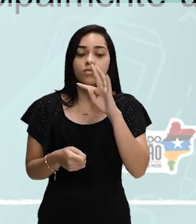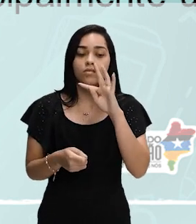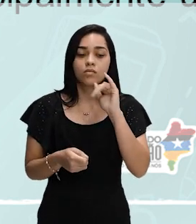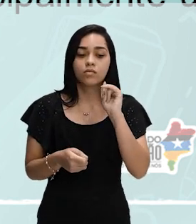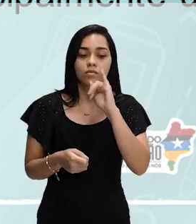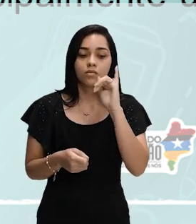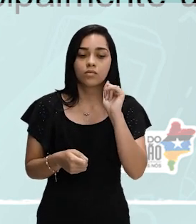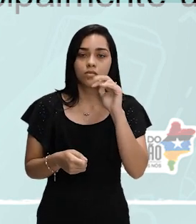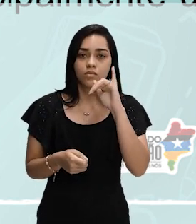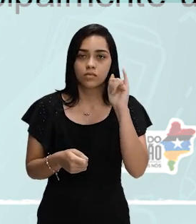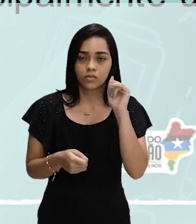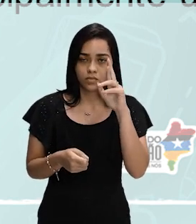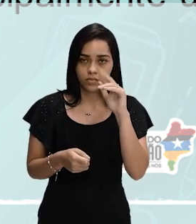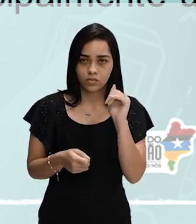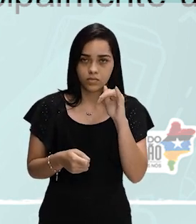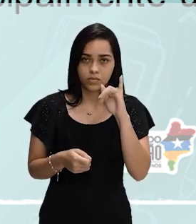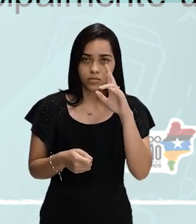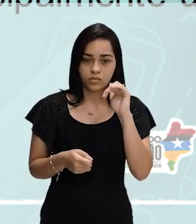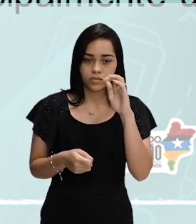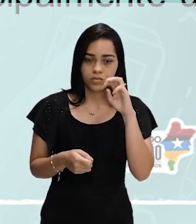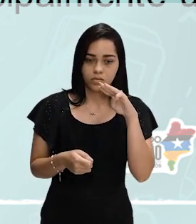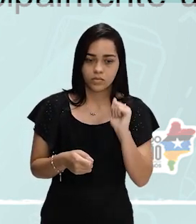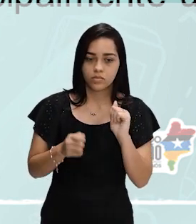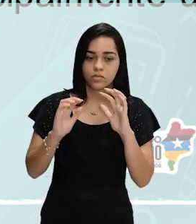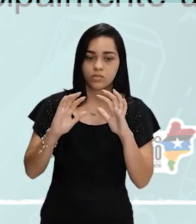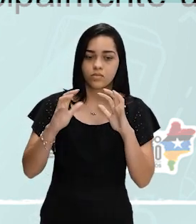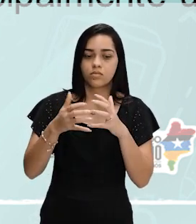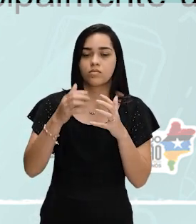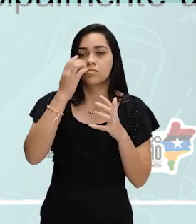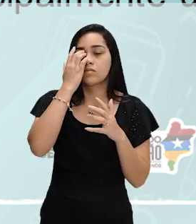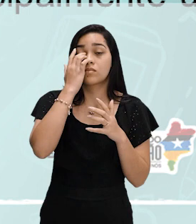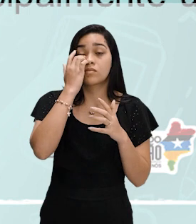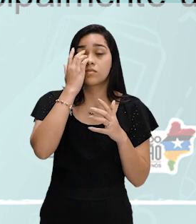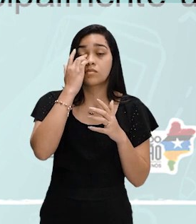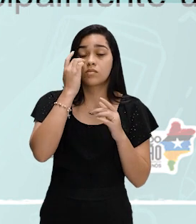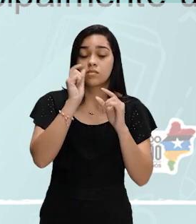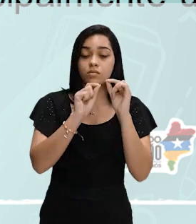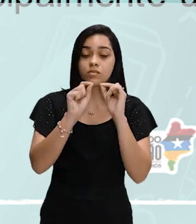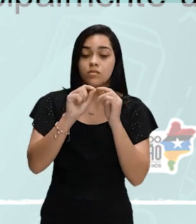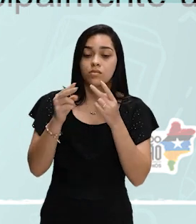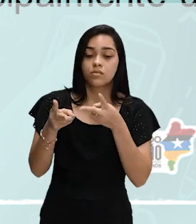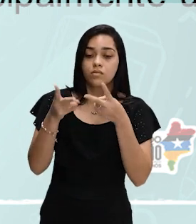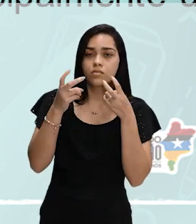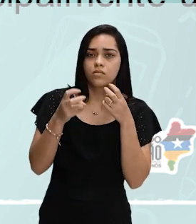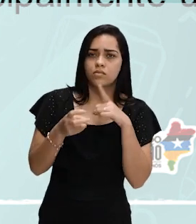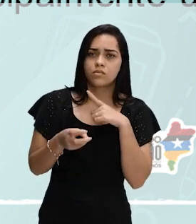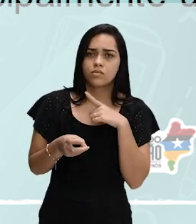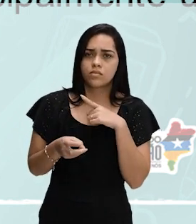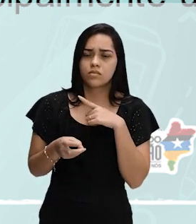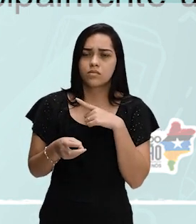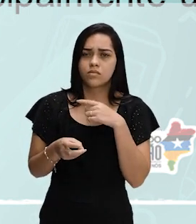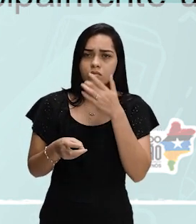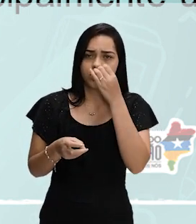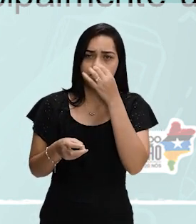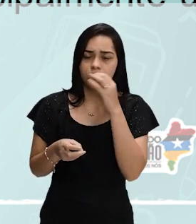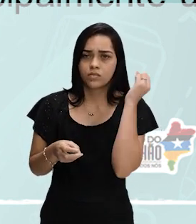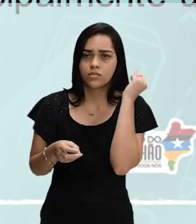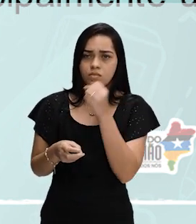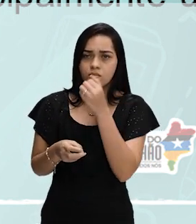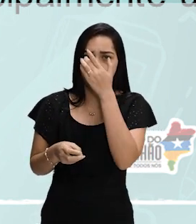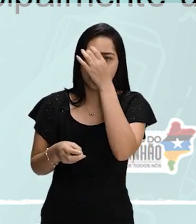Tabajara Iracema. Tabajara, gente, é a tribo a qual ela faz parte, que ao perceber que havia ferido o